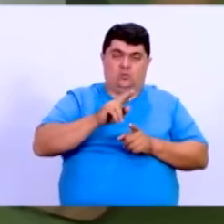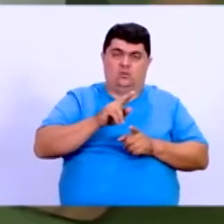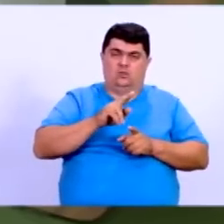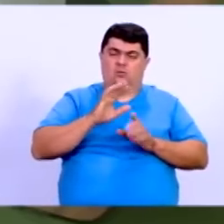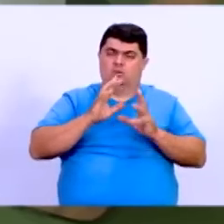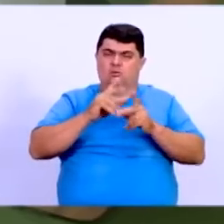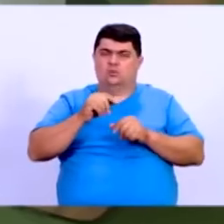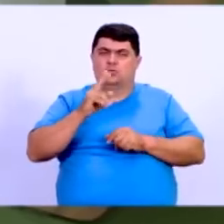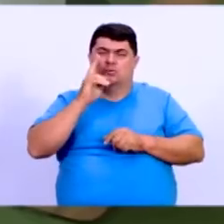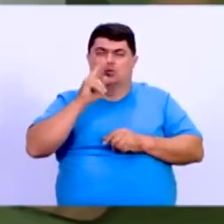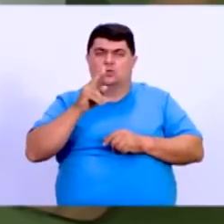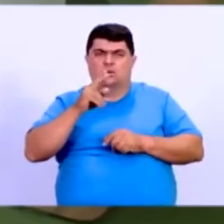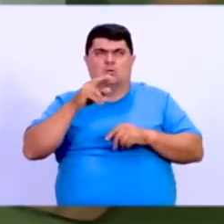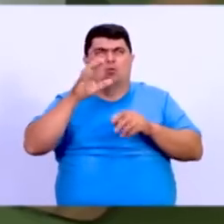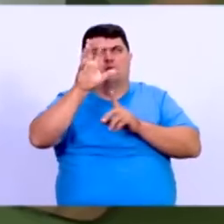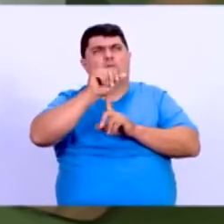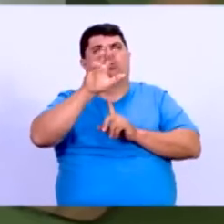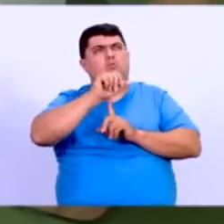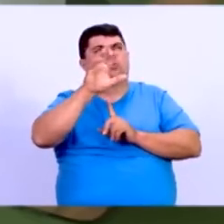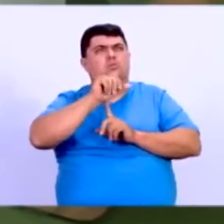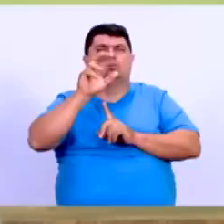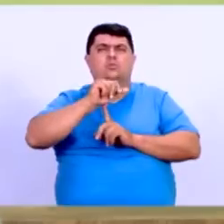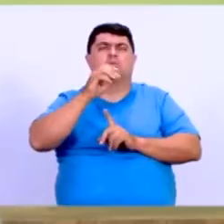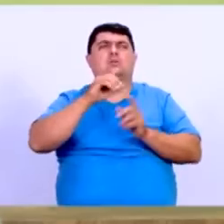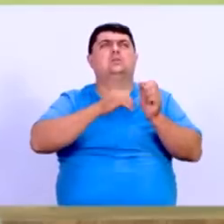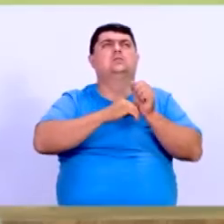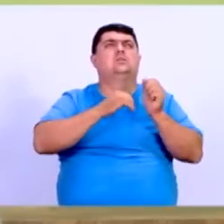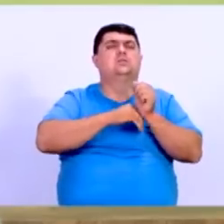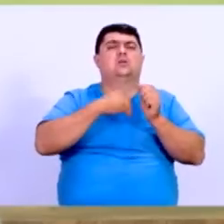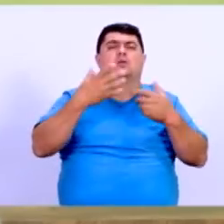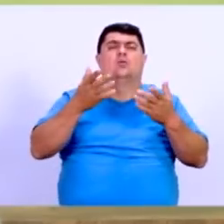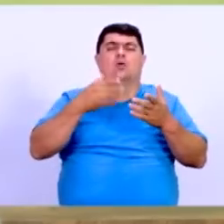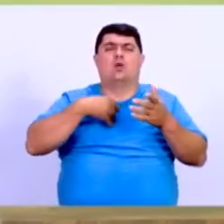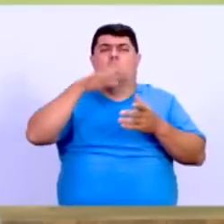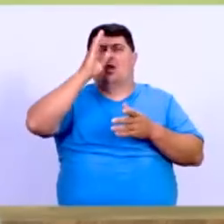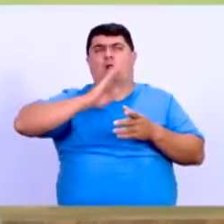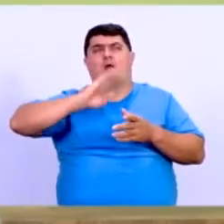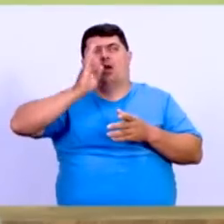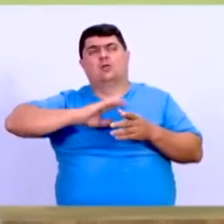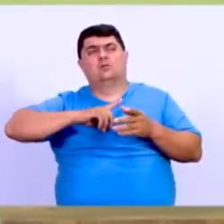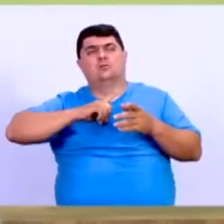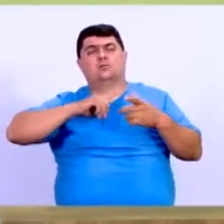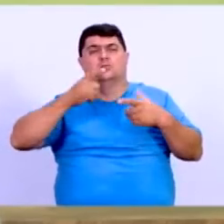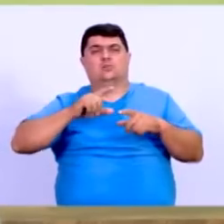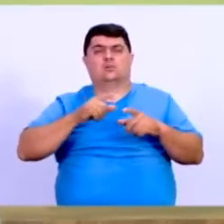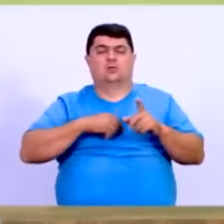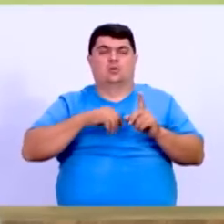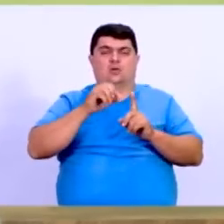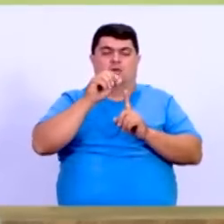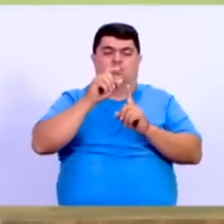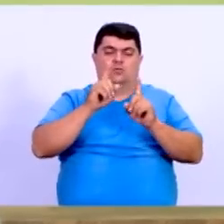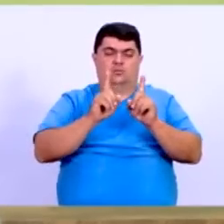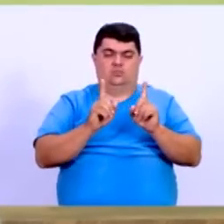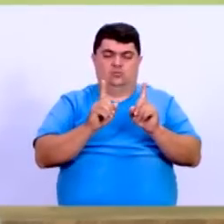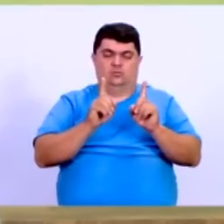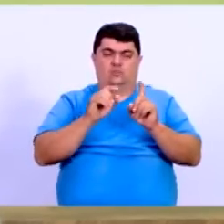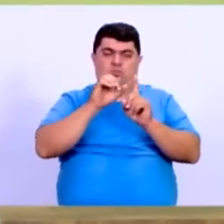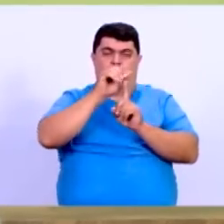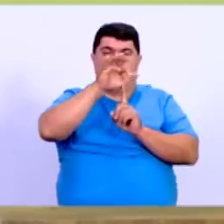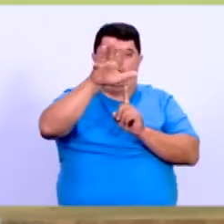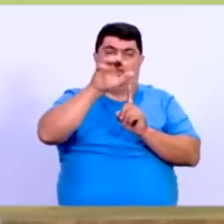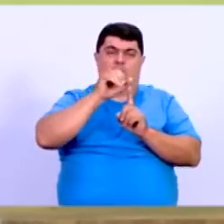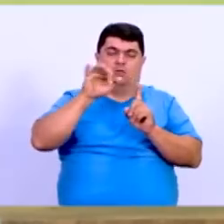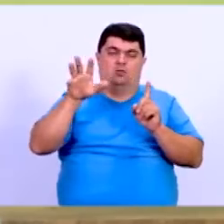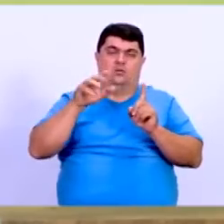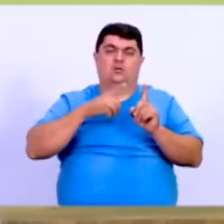mundo vai no lugar, cadê a rede Wi-Fi? Qual que é a senha da rede Wi-Fi? Aqui tem Wi-Fi de graça. Aquele roteador sem fio, aquele access point ali, ele